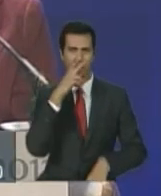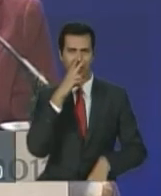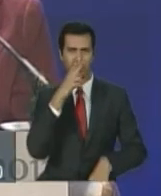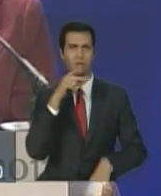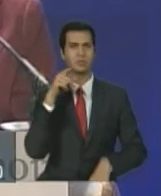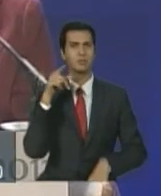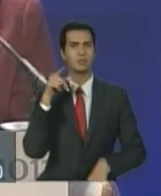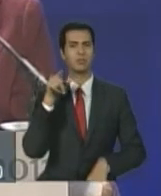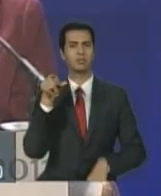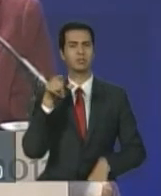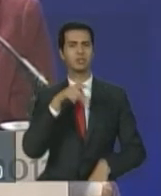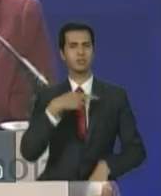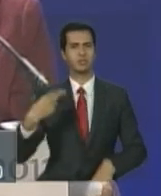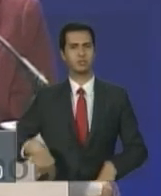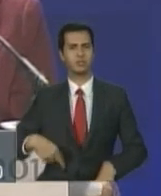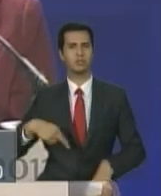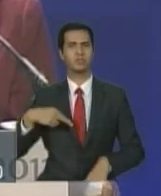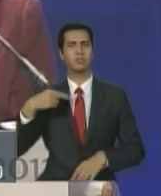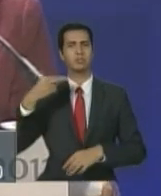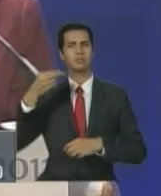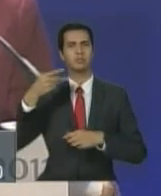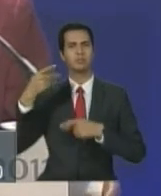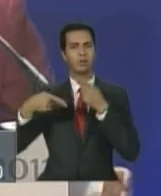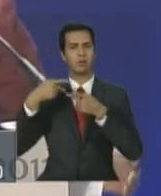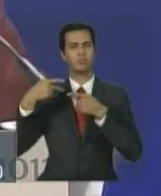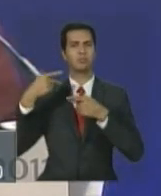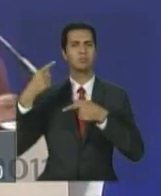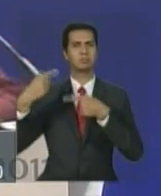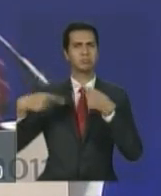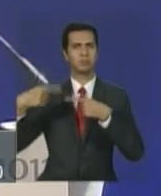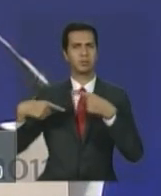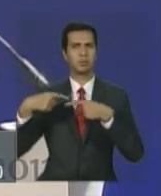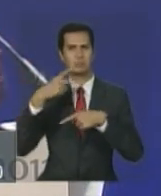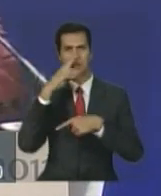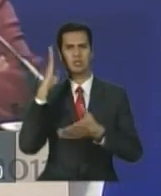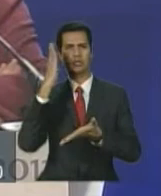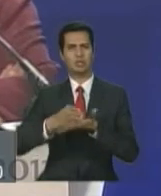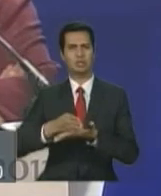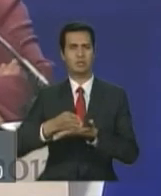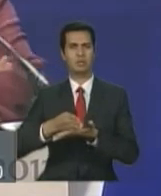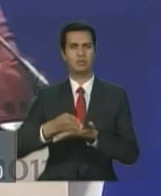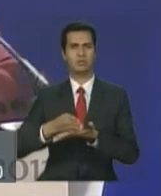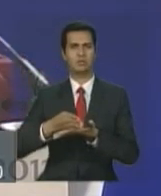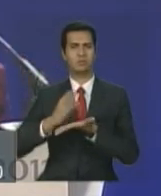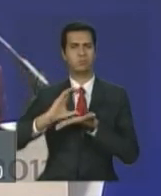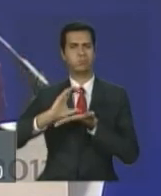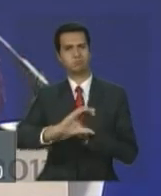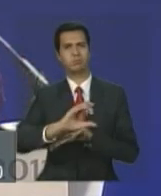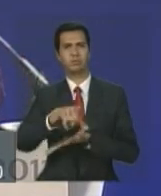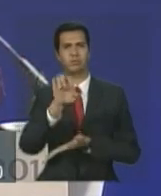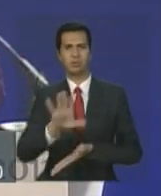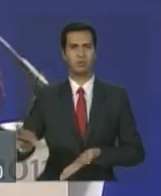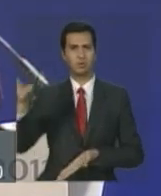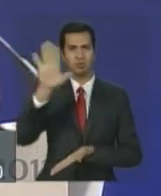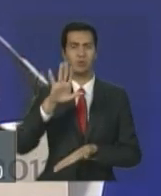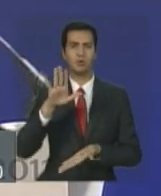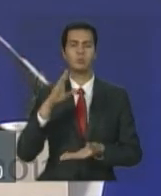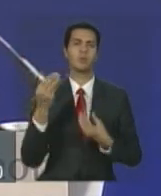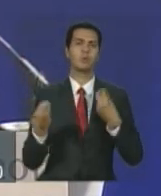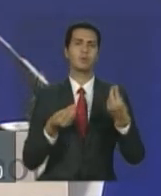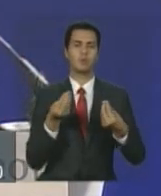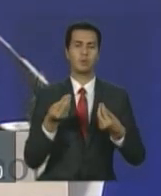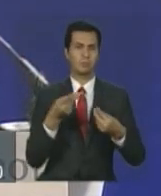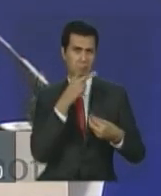chineses conversaram diretamente nos últimos dias com os europeus. Me parece que estão pensando em contribuir direto no Fundo de Estabilização.